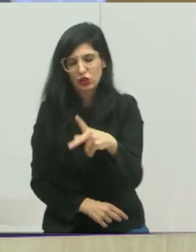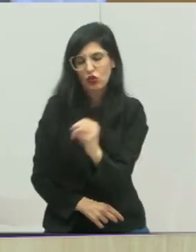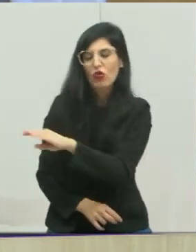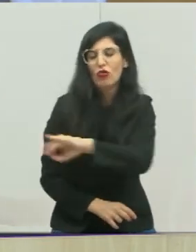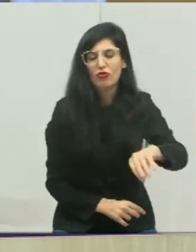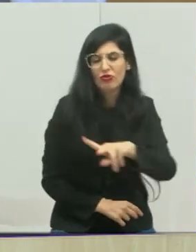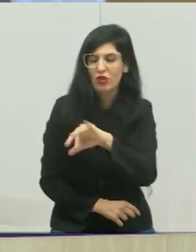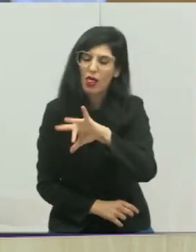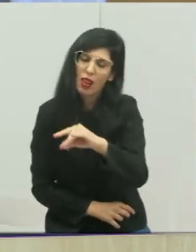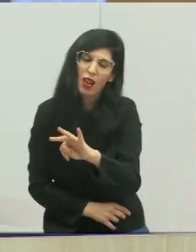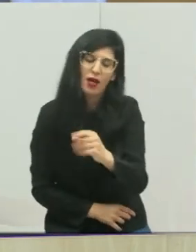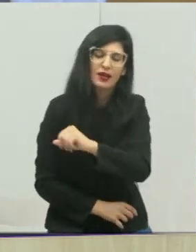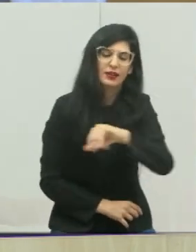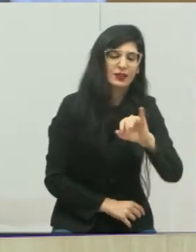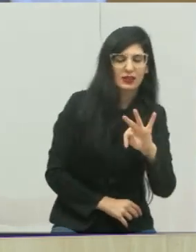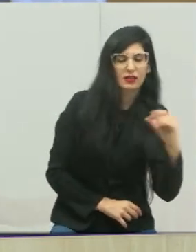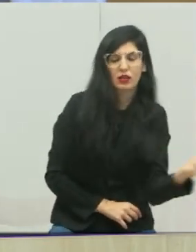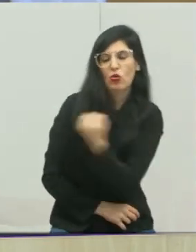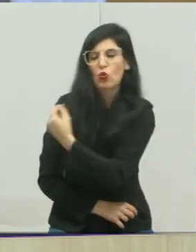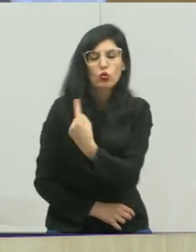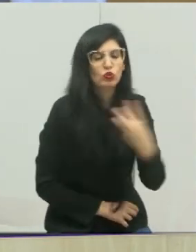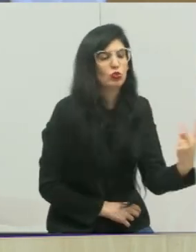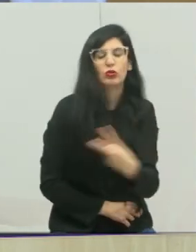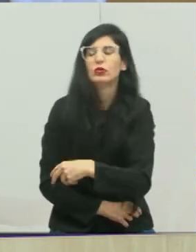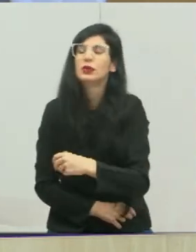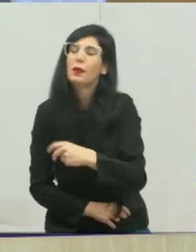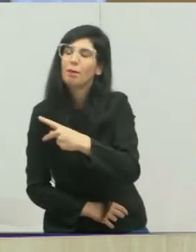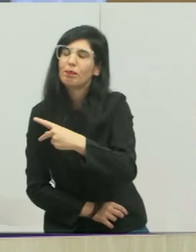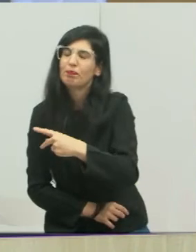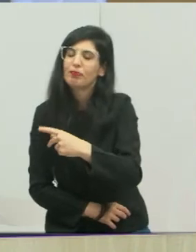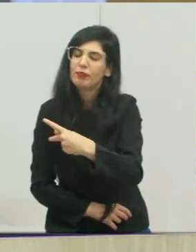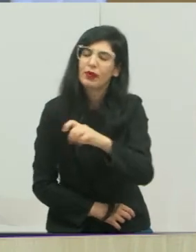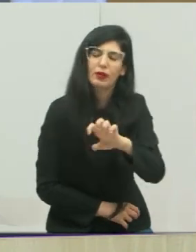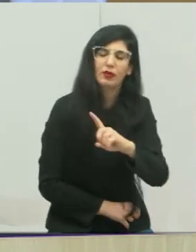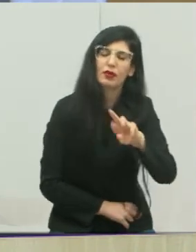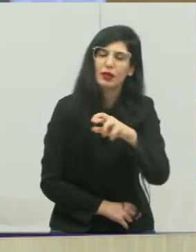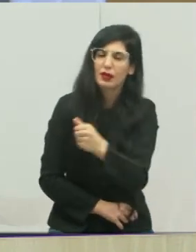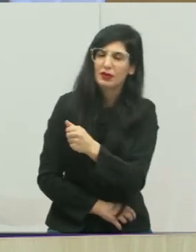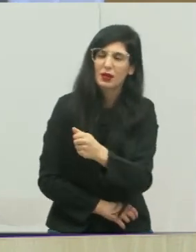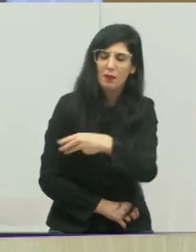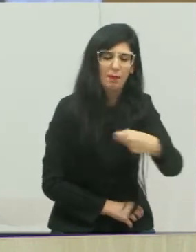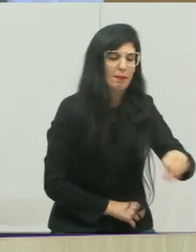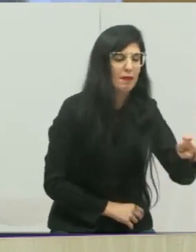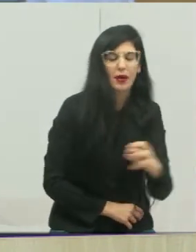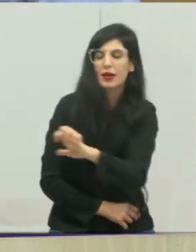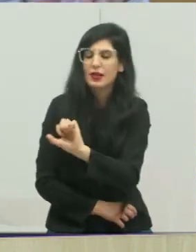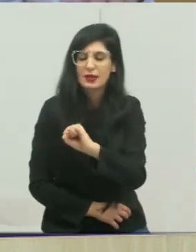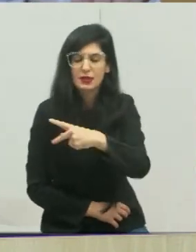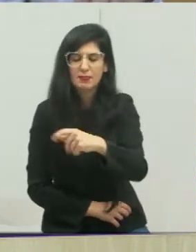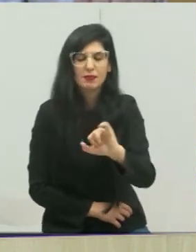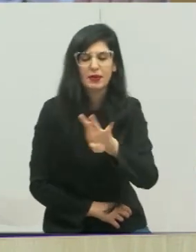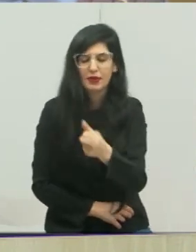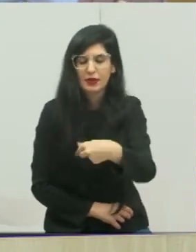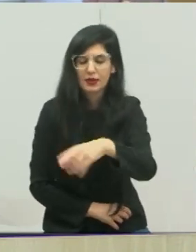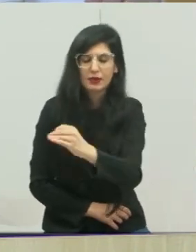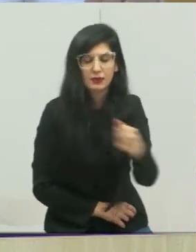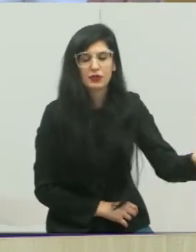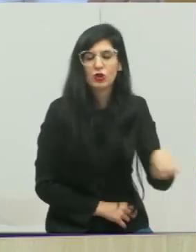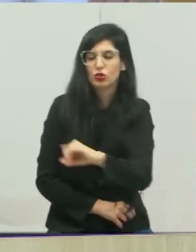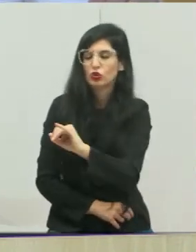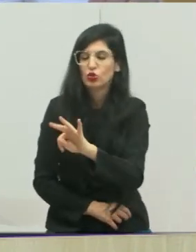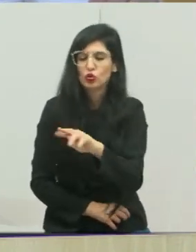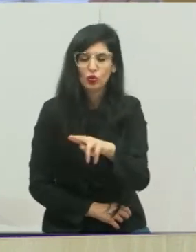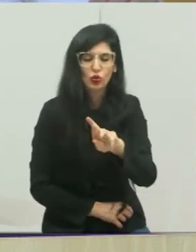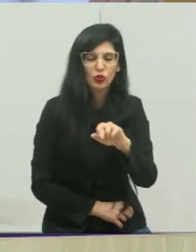da Conceição, Nova Esperança, Pedra Mar, Córrego do Turi, Comunidade Jardim São José e adjacências, Córrego Seco,